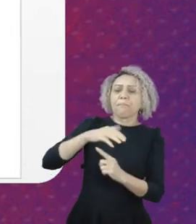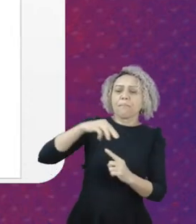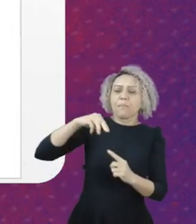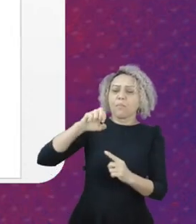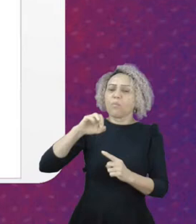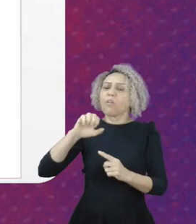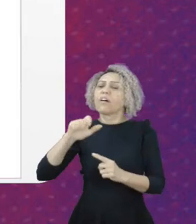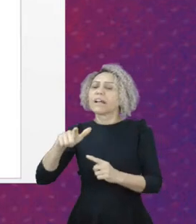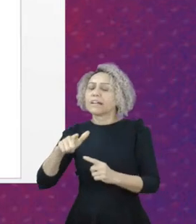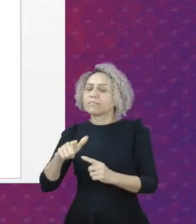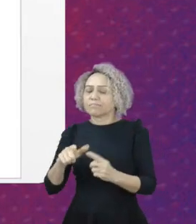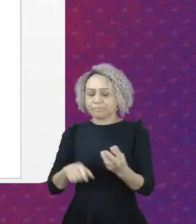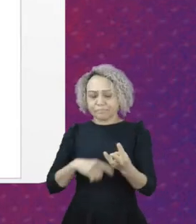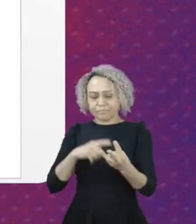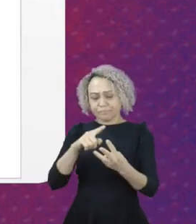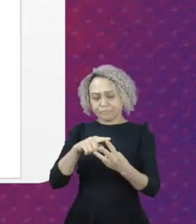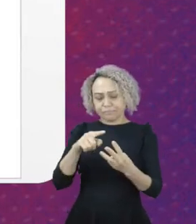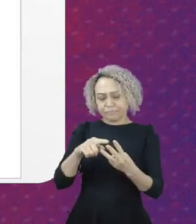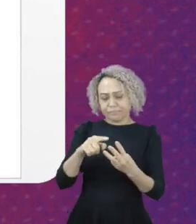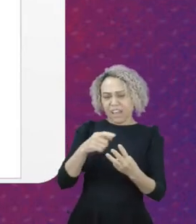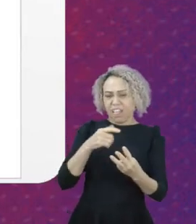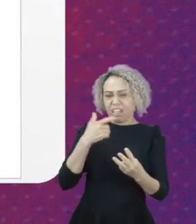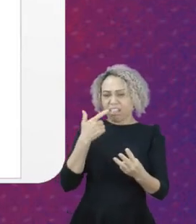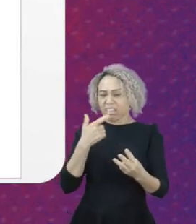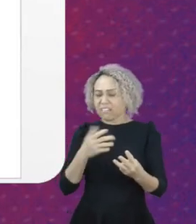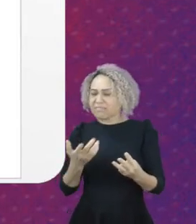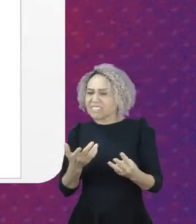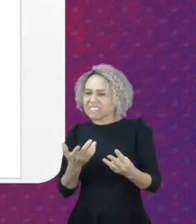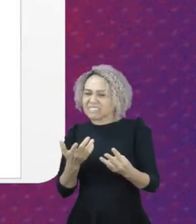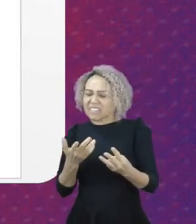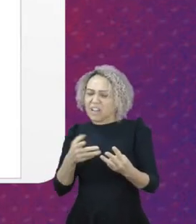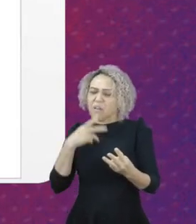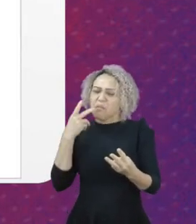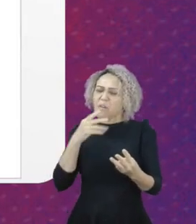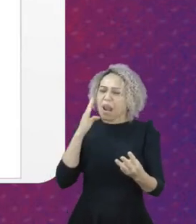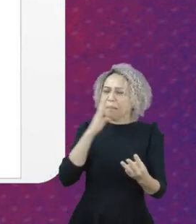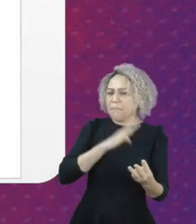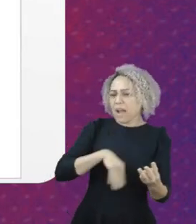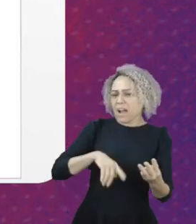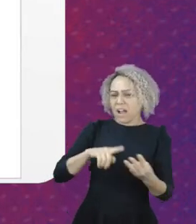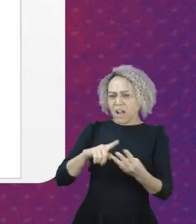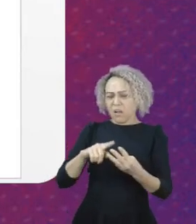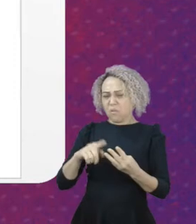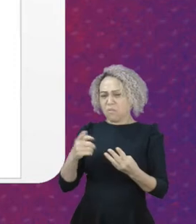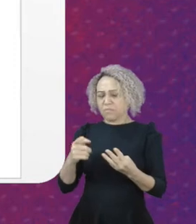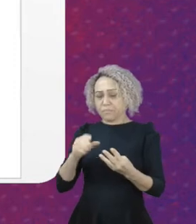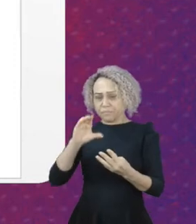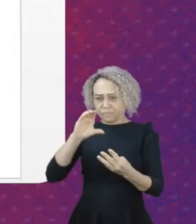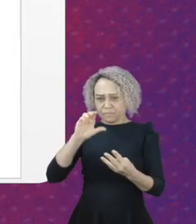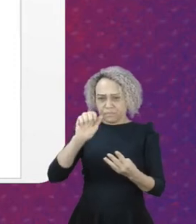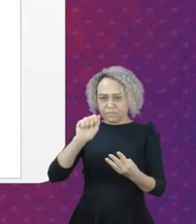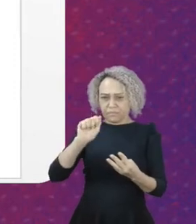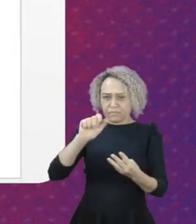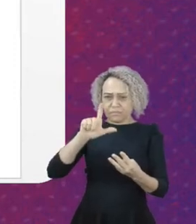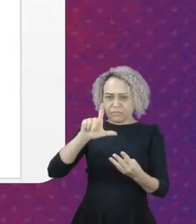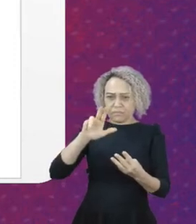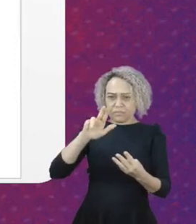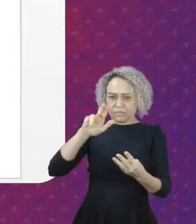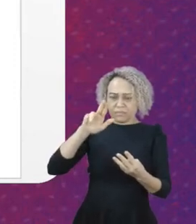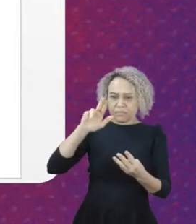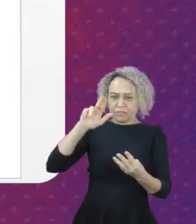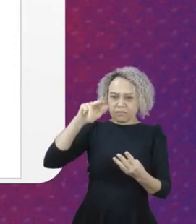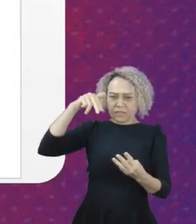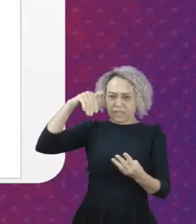três formatos, através das calúnias, injúrias e das difamações. A calúnia, que é acusar